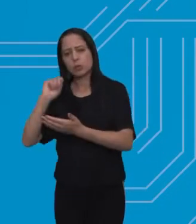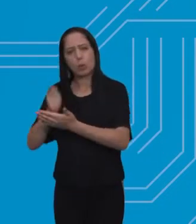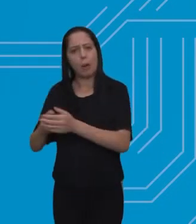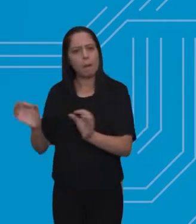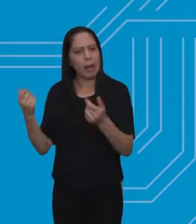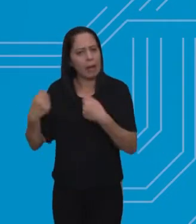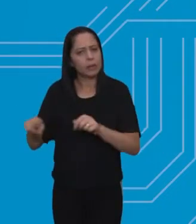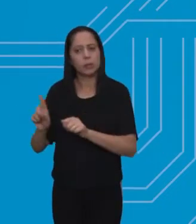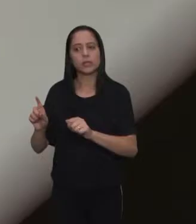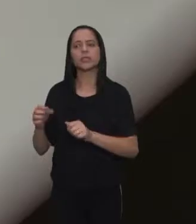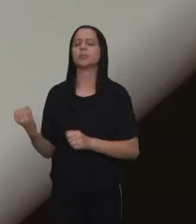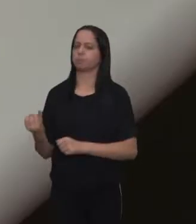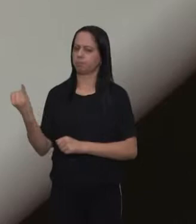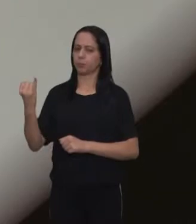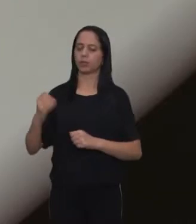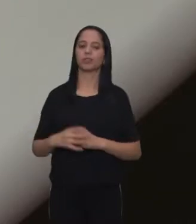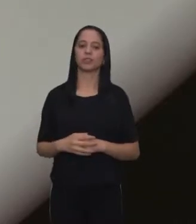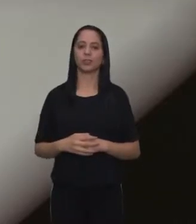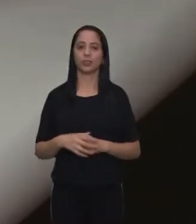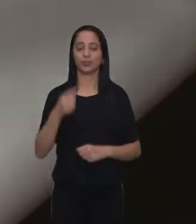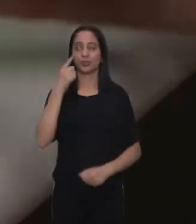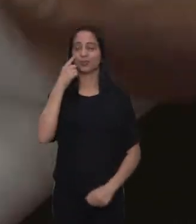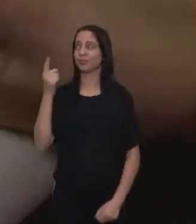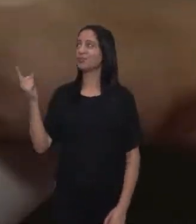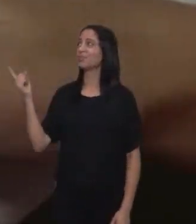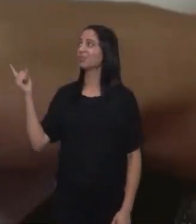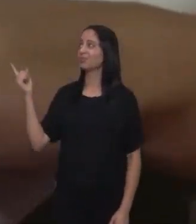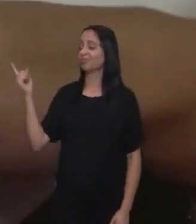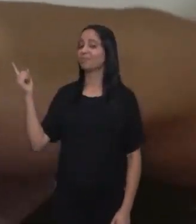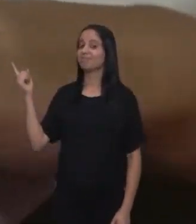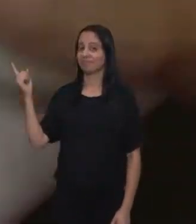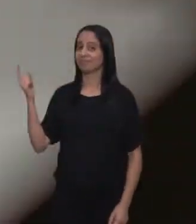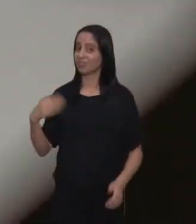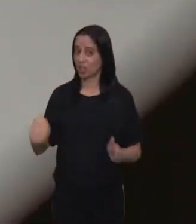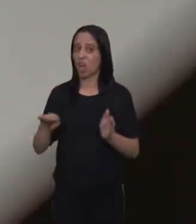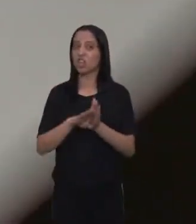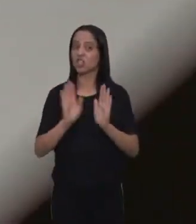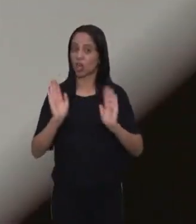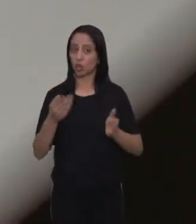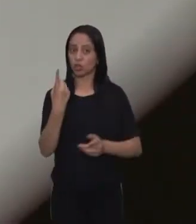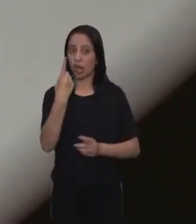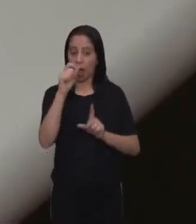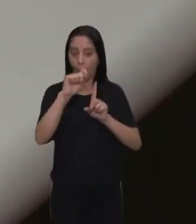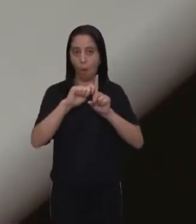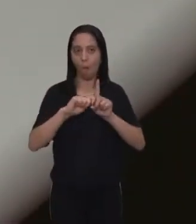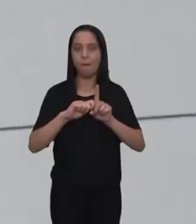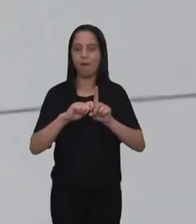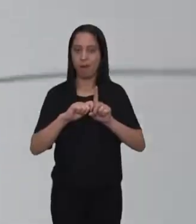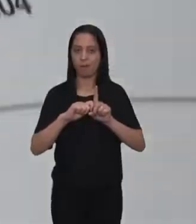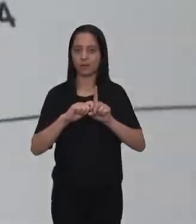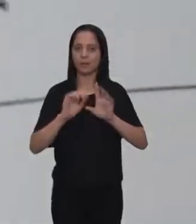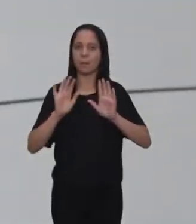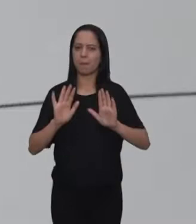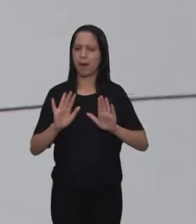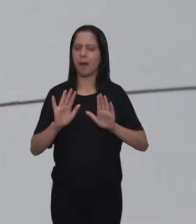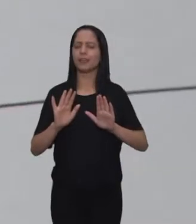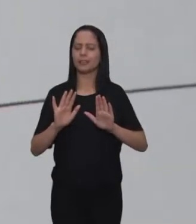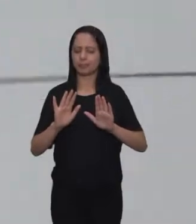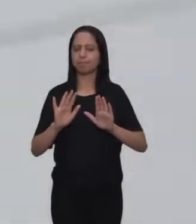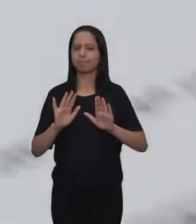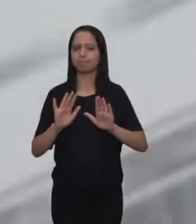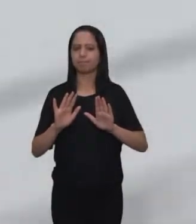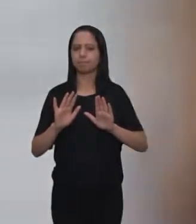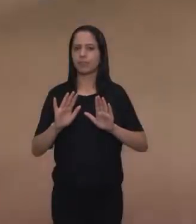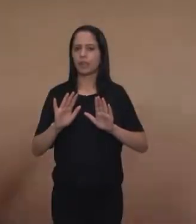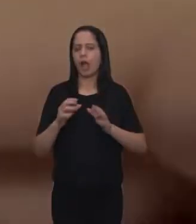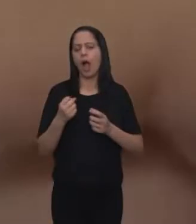as famílias em necessidade ele já está nas mãos os contribuintes de São José dos Campos há quase um mês Mas nem todo